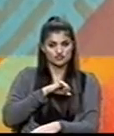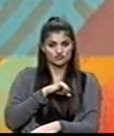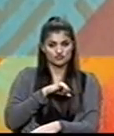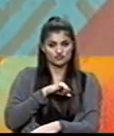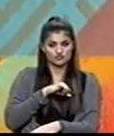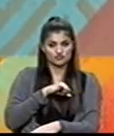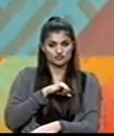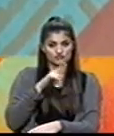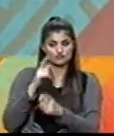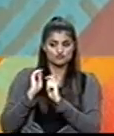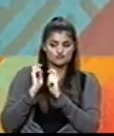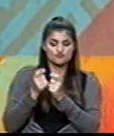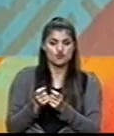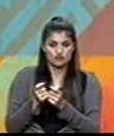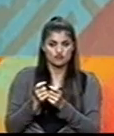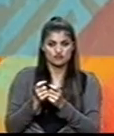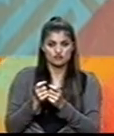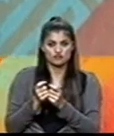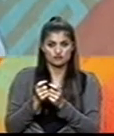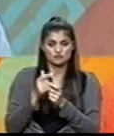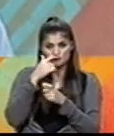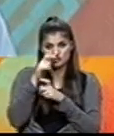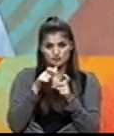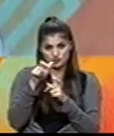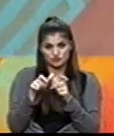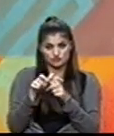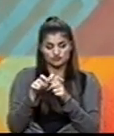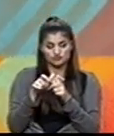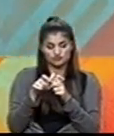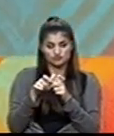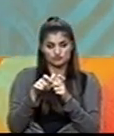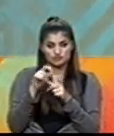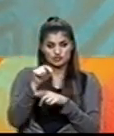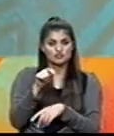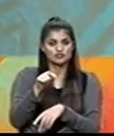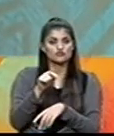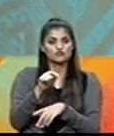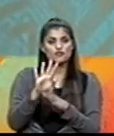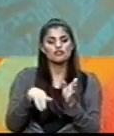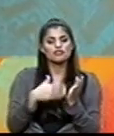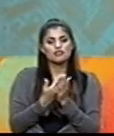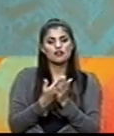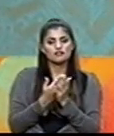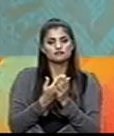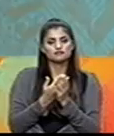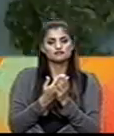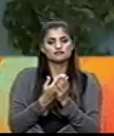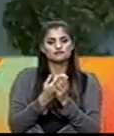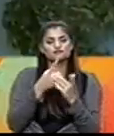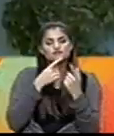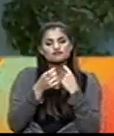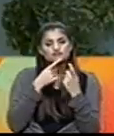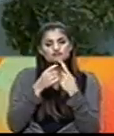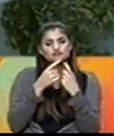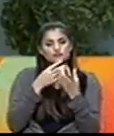esse testemunho para os vindouros, e daí que temos que coloca ali várias questões